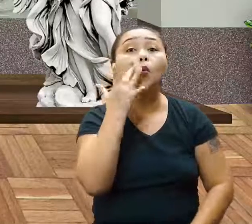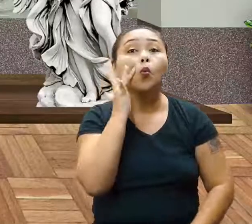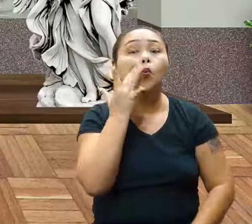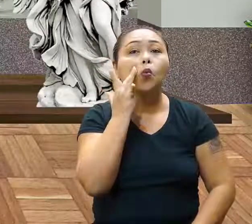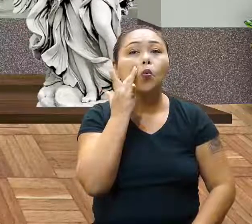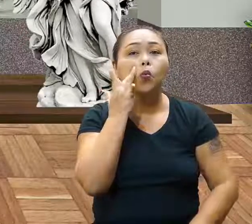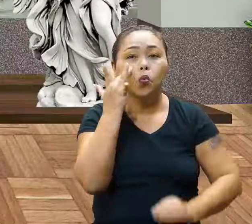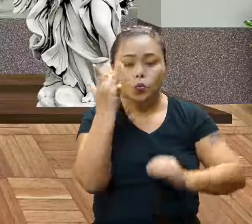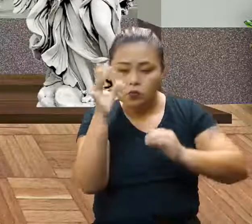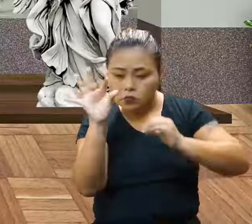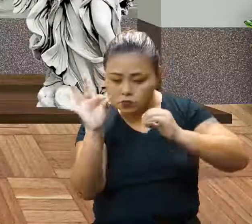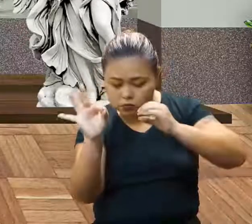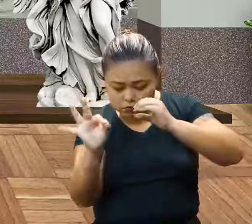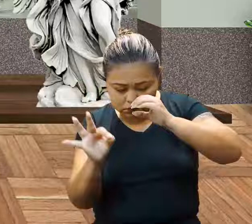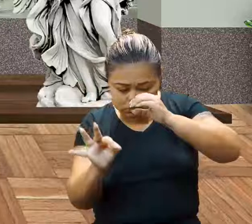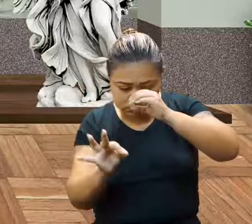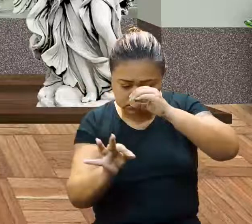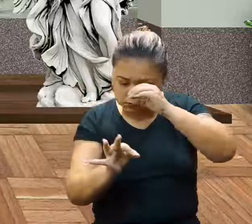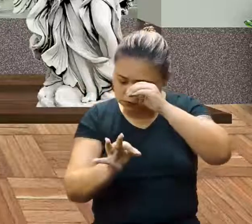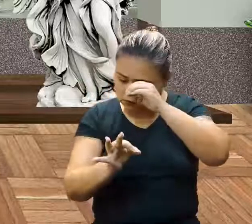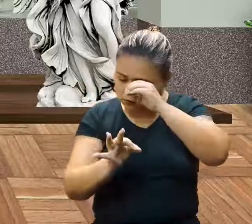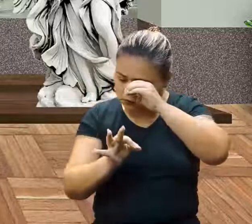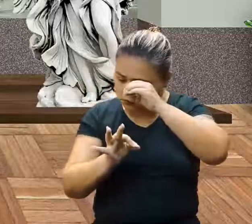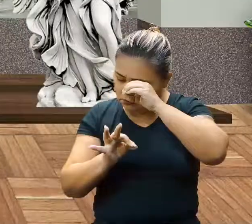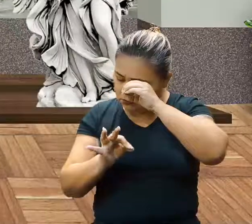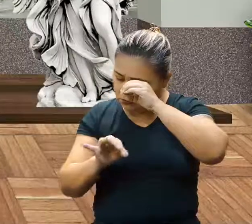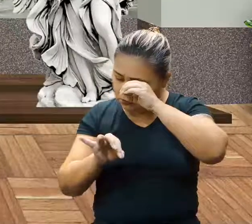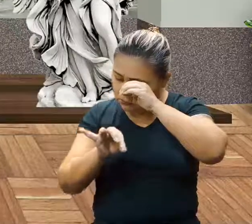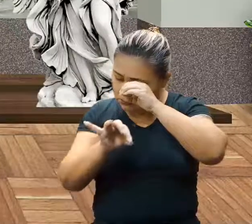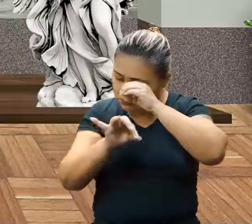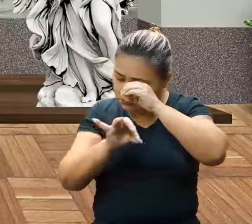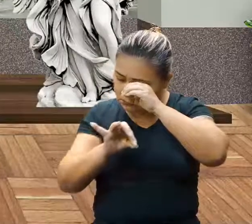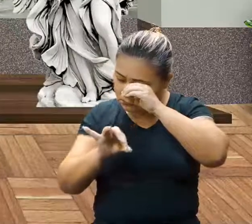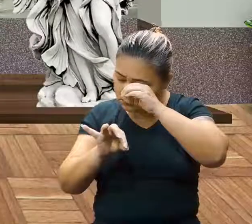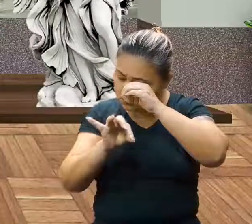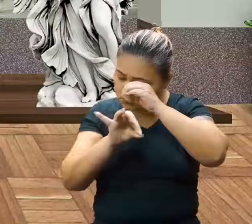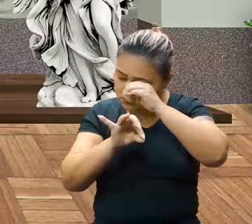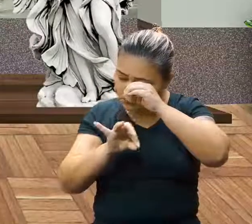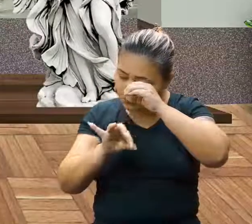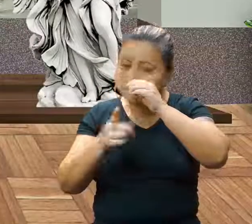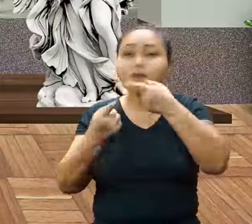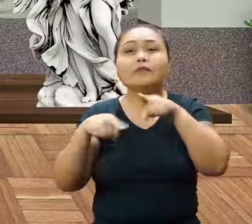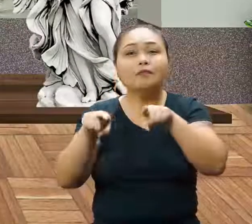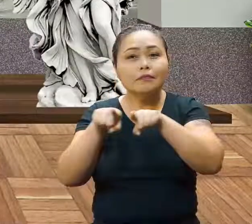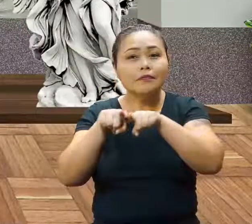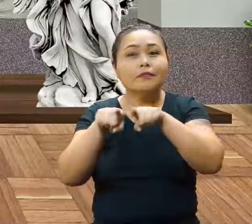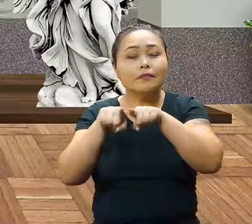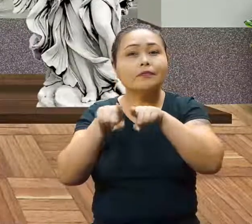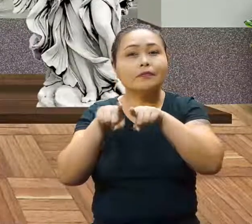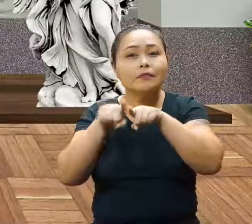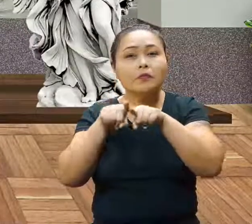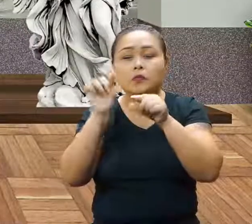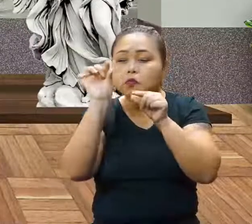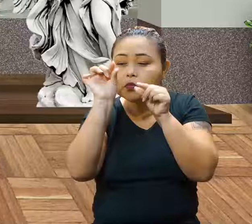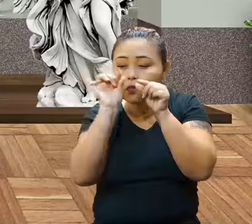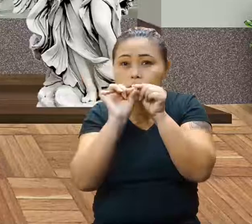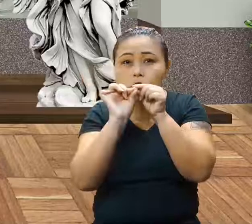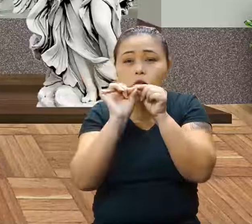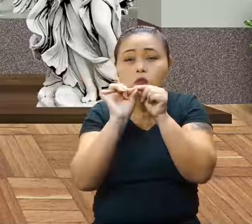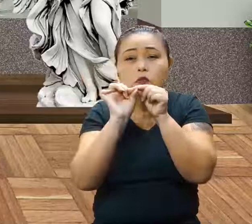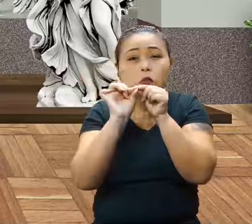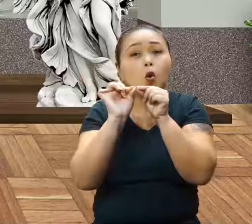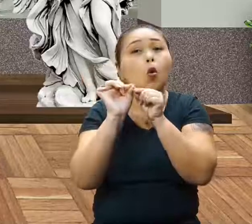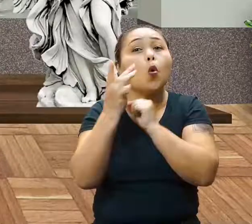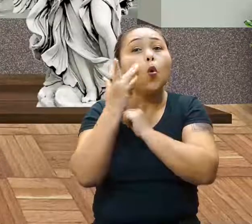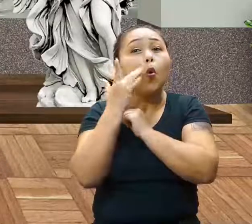esse grão no microscópio, você vai ver que várias partículas também se forma esse pequeno grão de